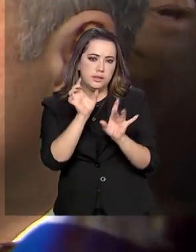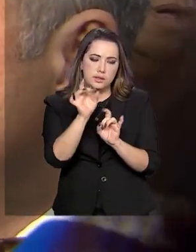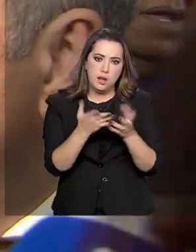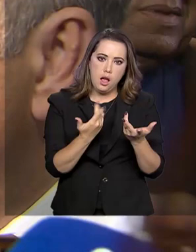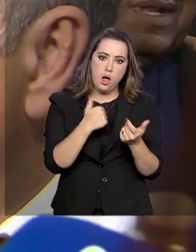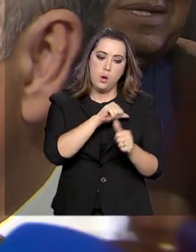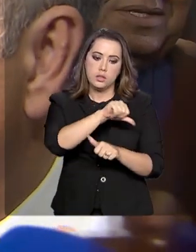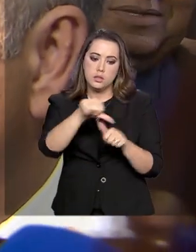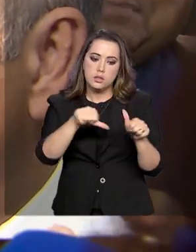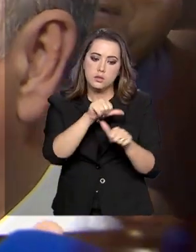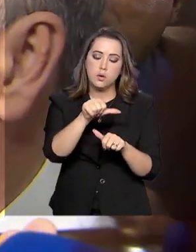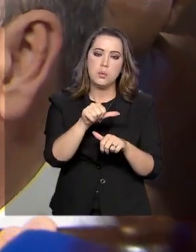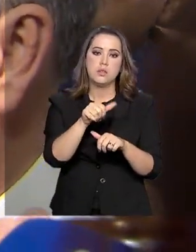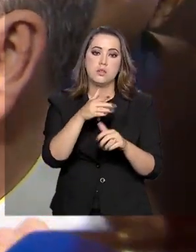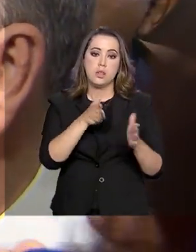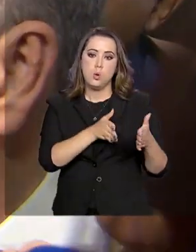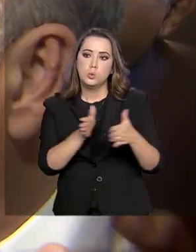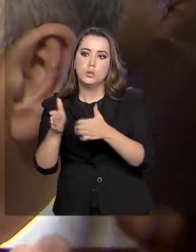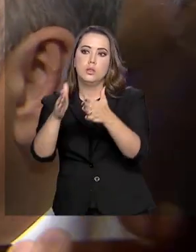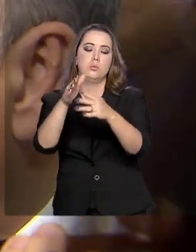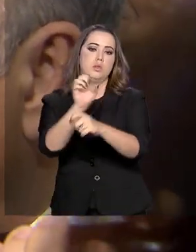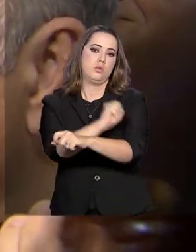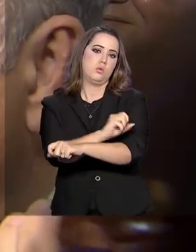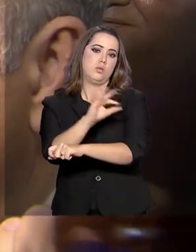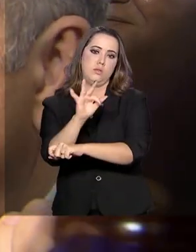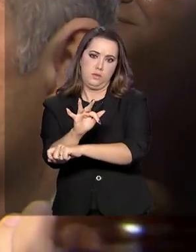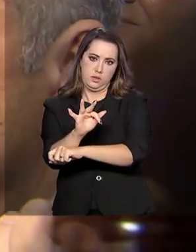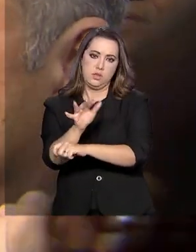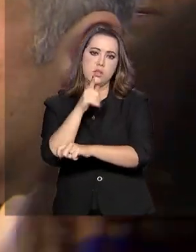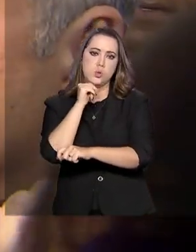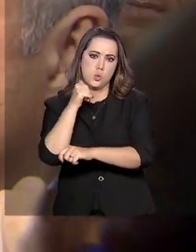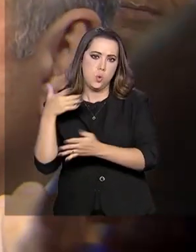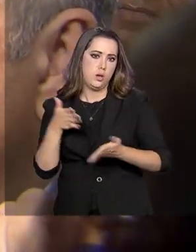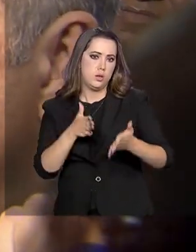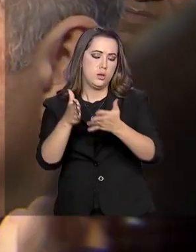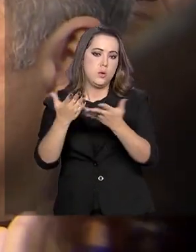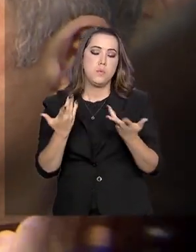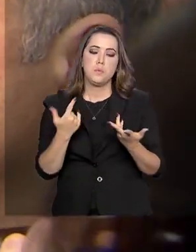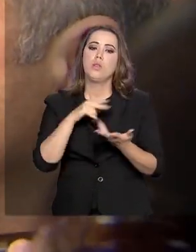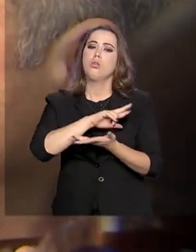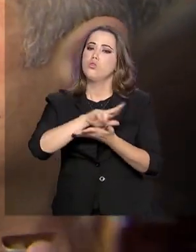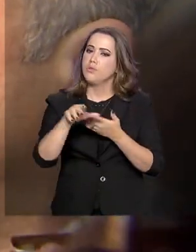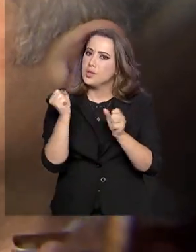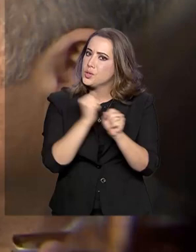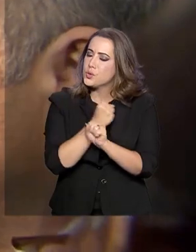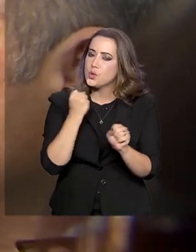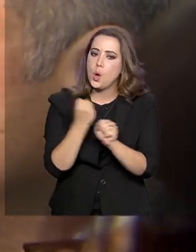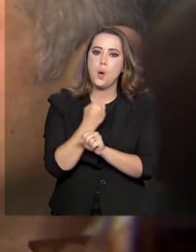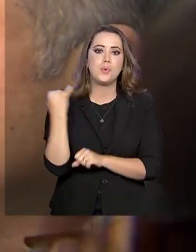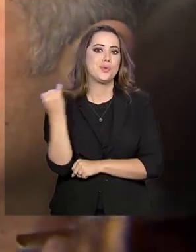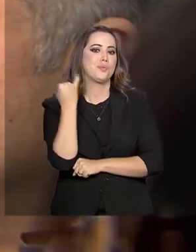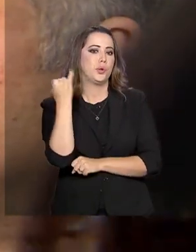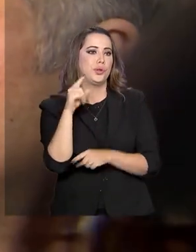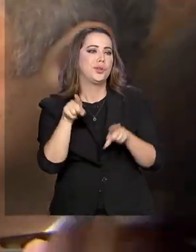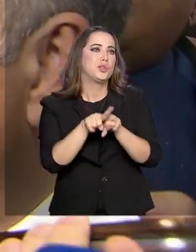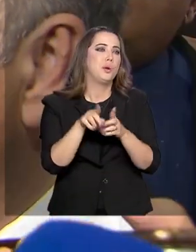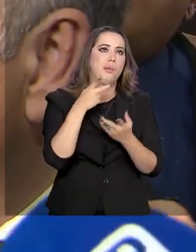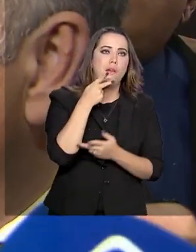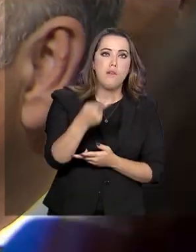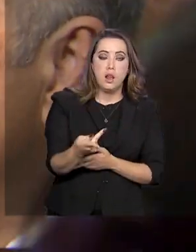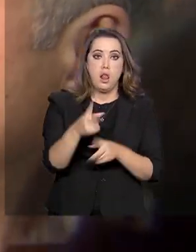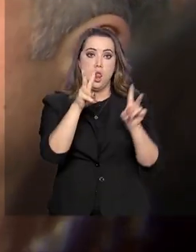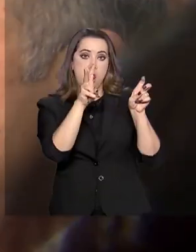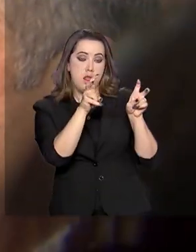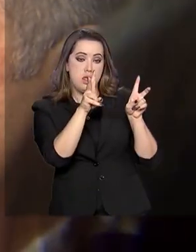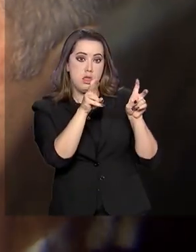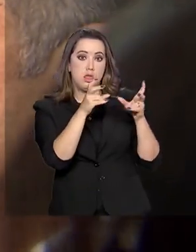da transposição do São Francisco e outras obras igualmente importantes. Nós estamos falando também de habitação, nós estamos falando